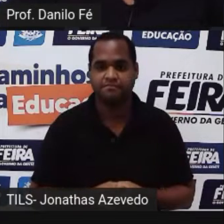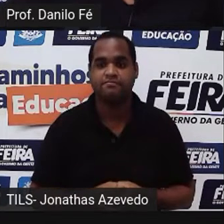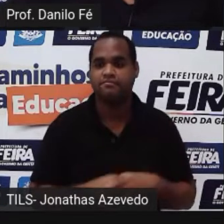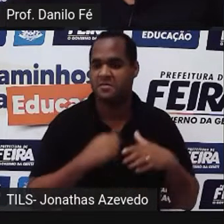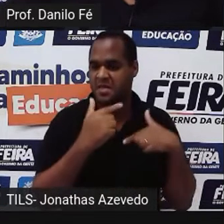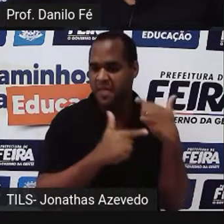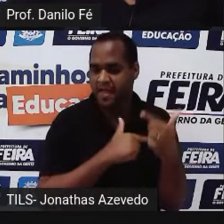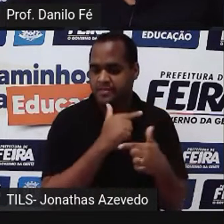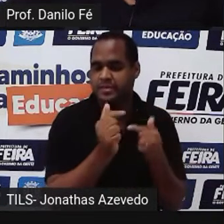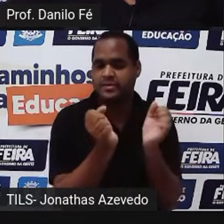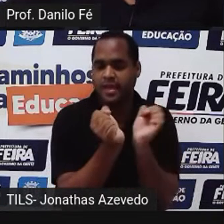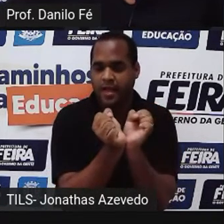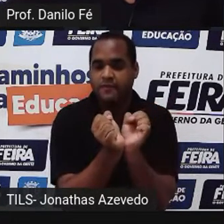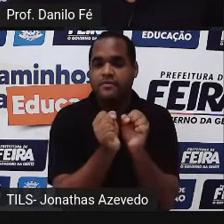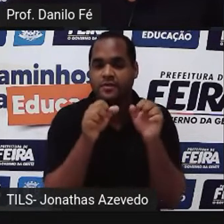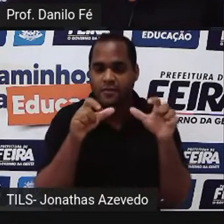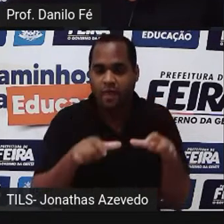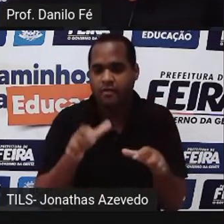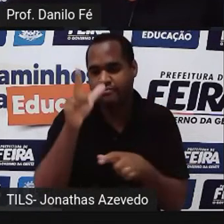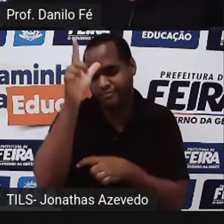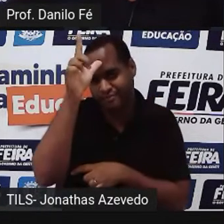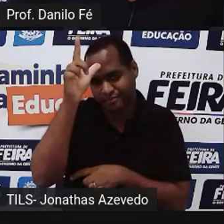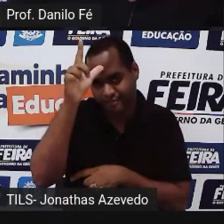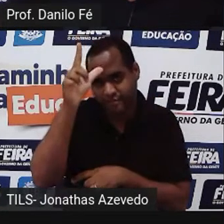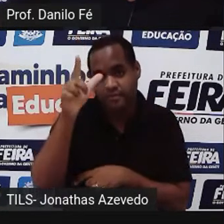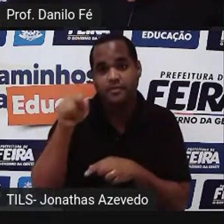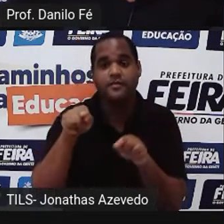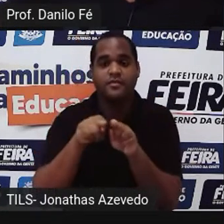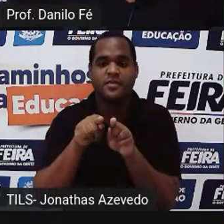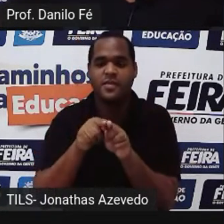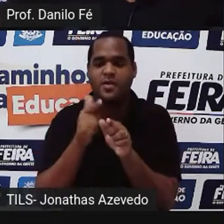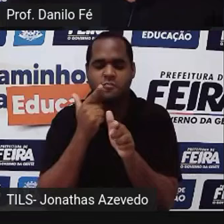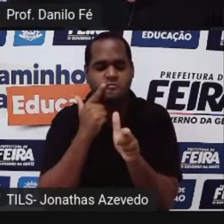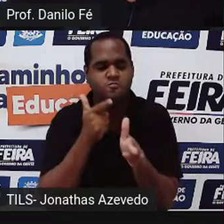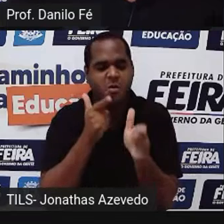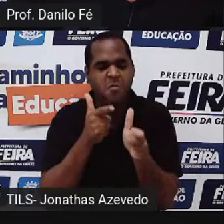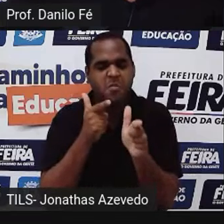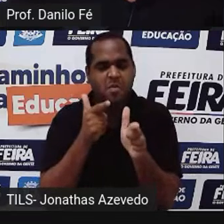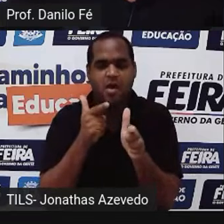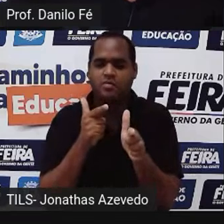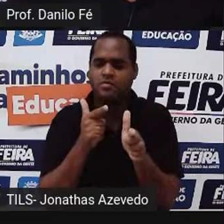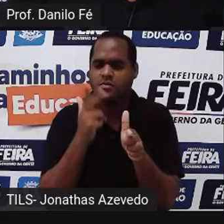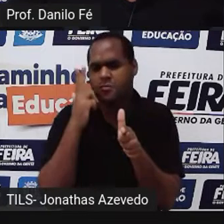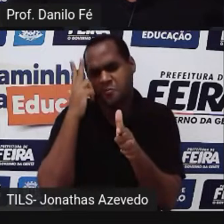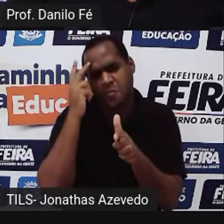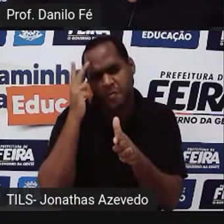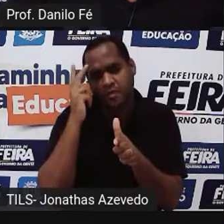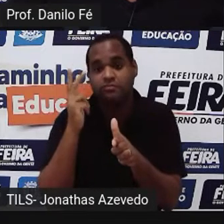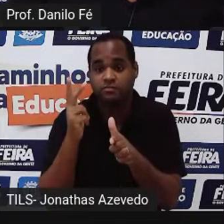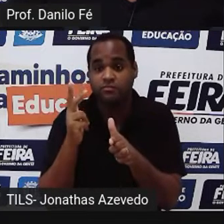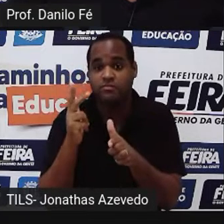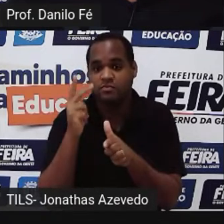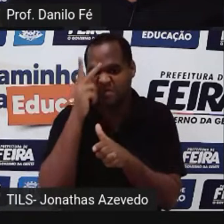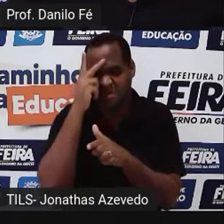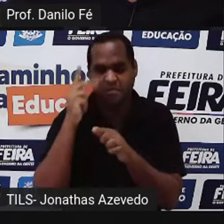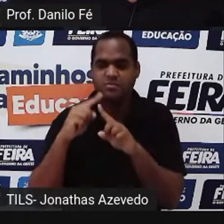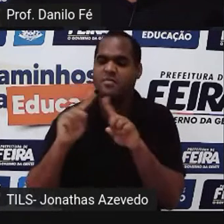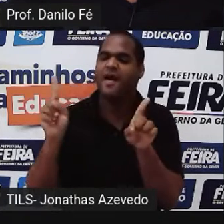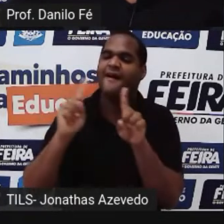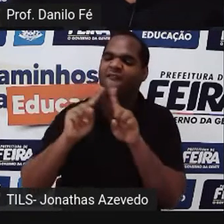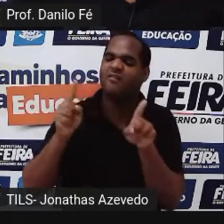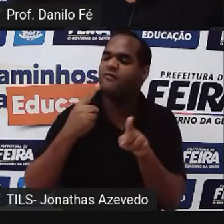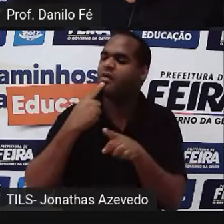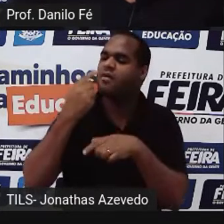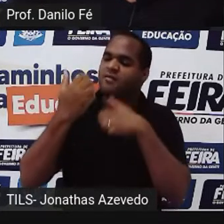trabalhar como escravos na Alemanha. O pelotão de fuzilamento era uma coisa muito comum. Qualquer questionamento que